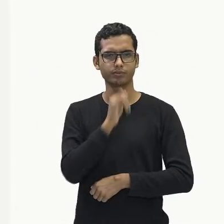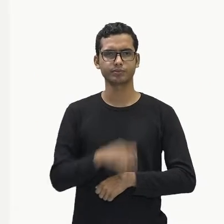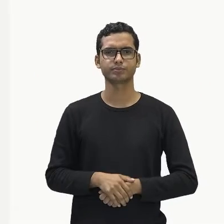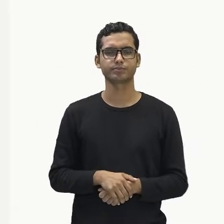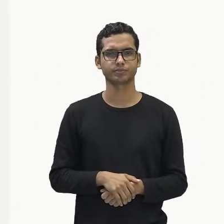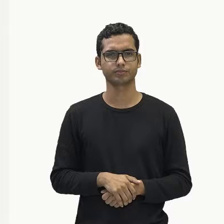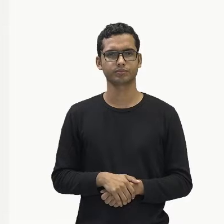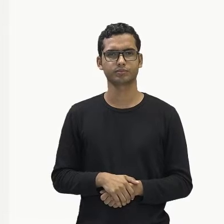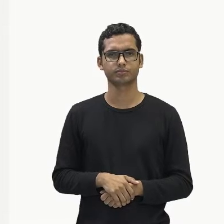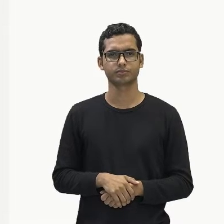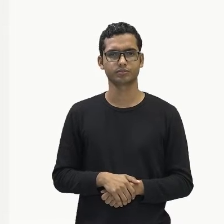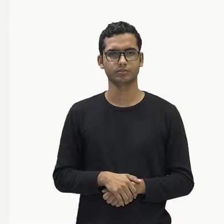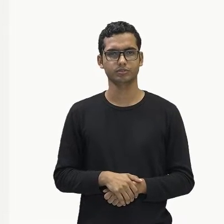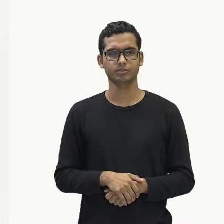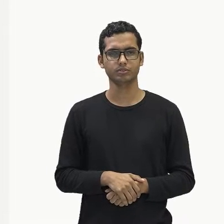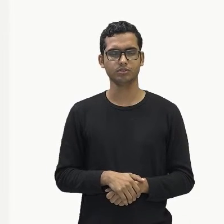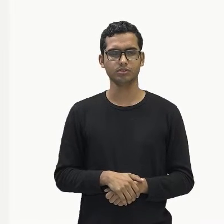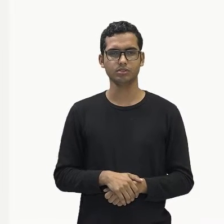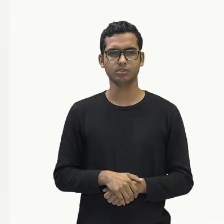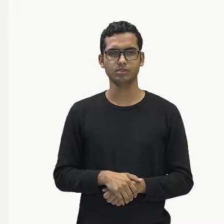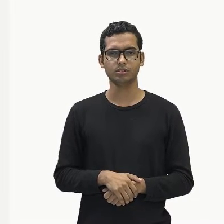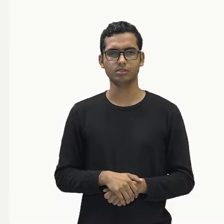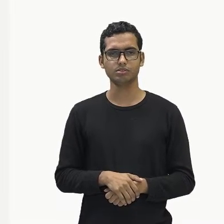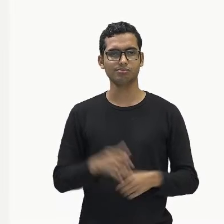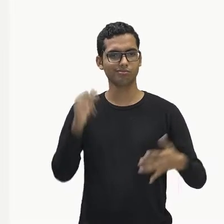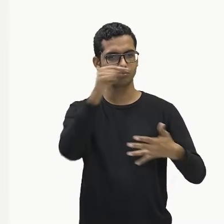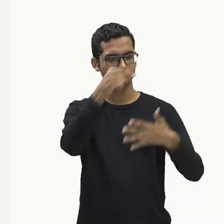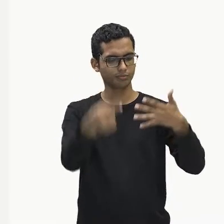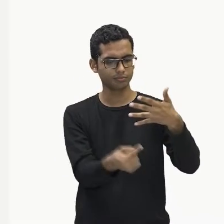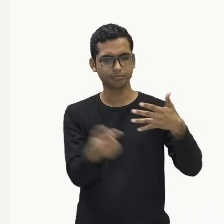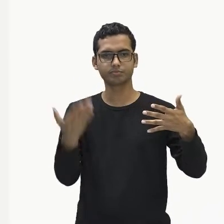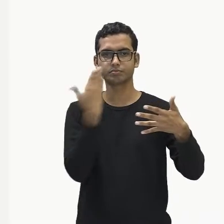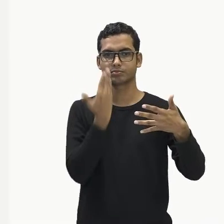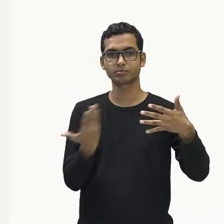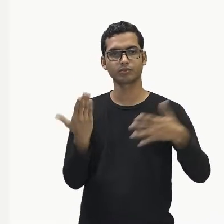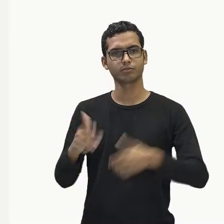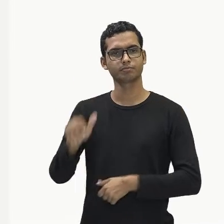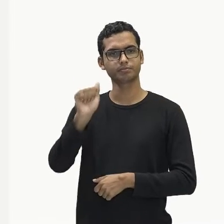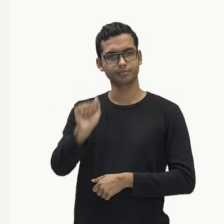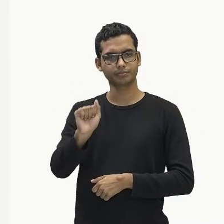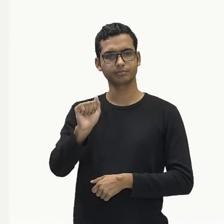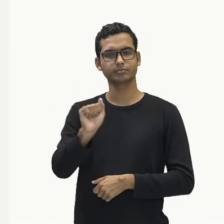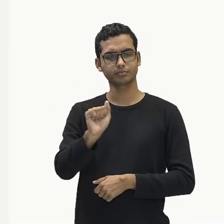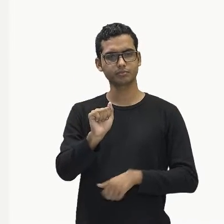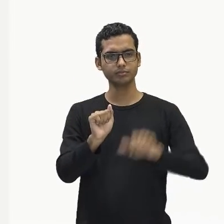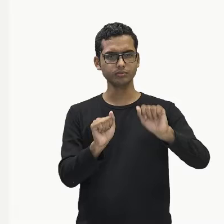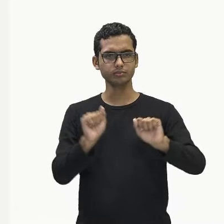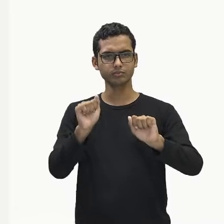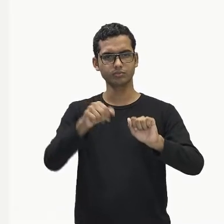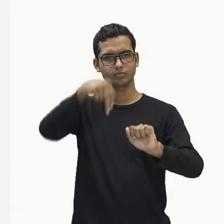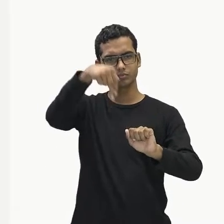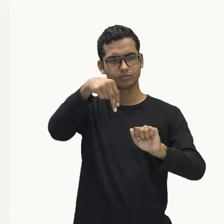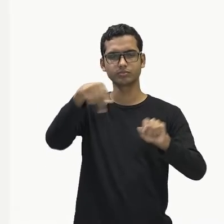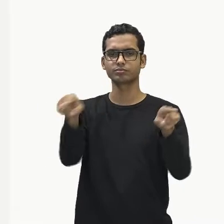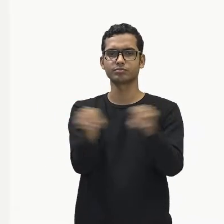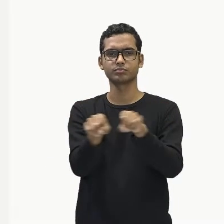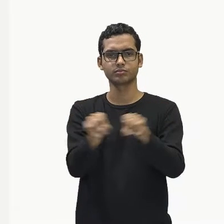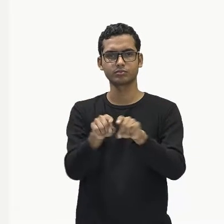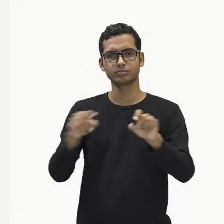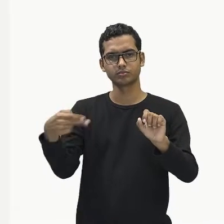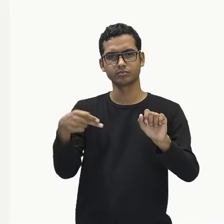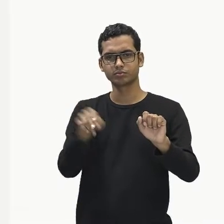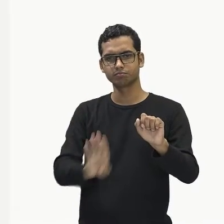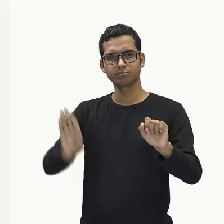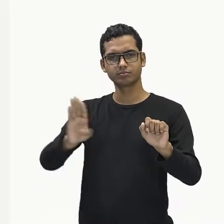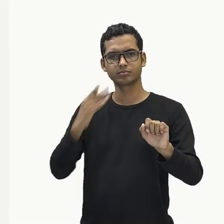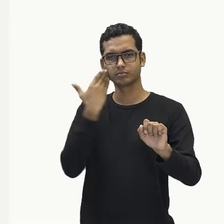aqui retomando para você quais são os elementos, A é a base, N é o expoente, que vai